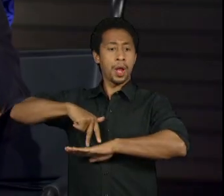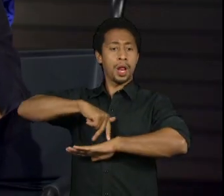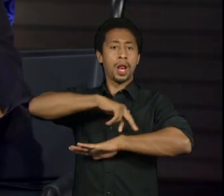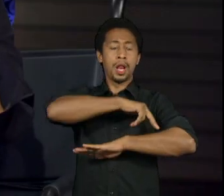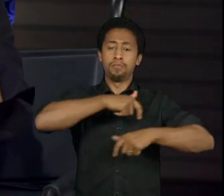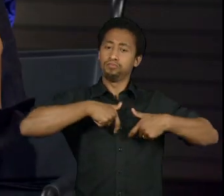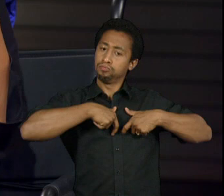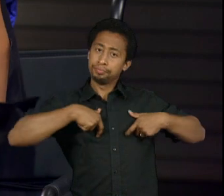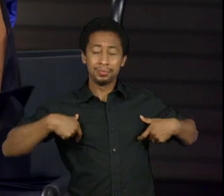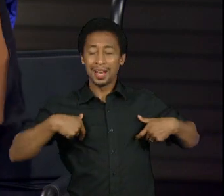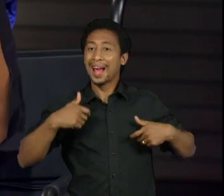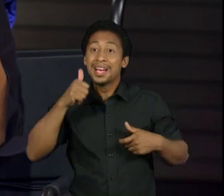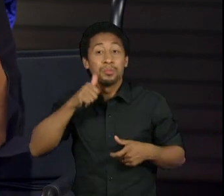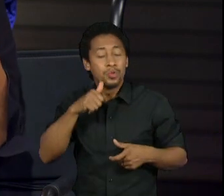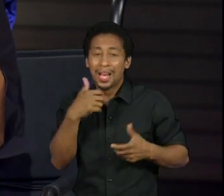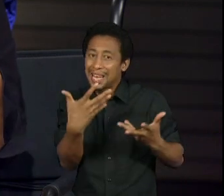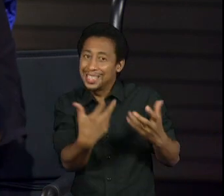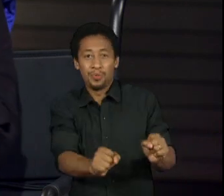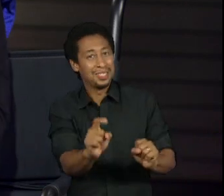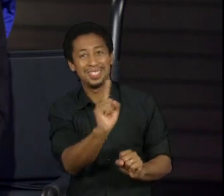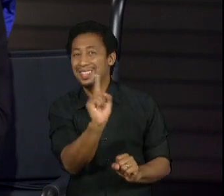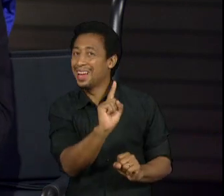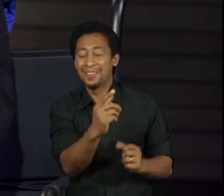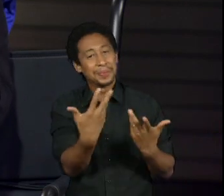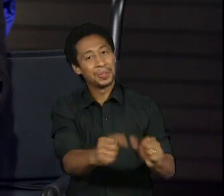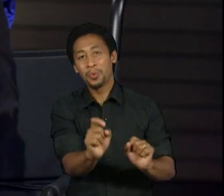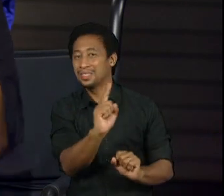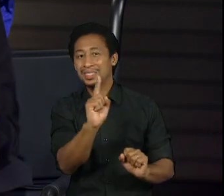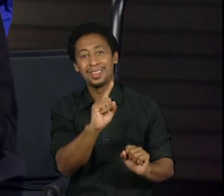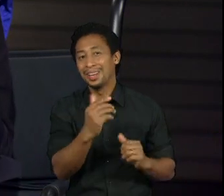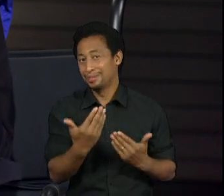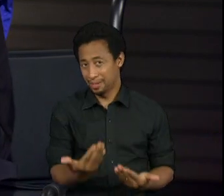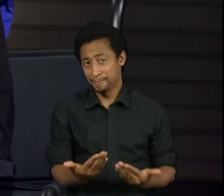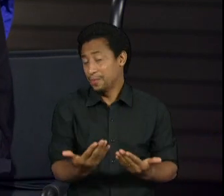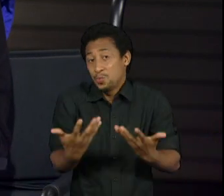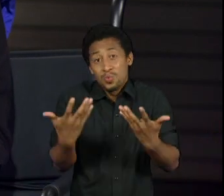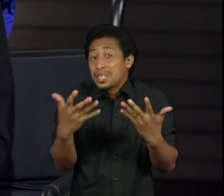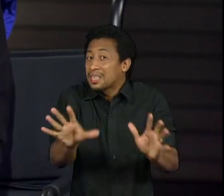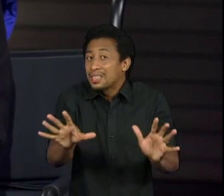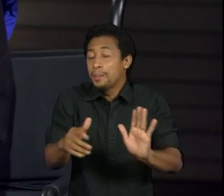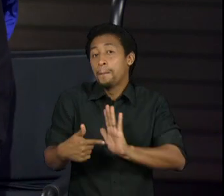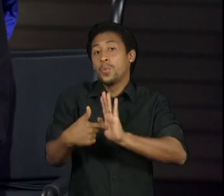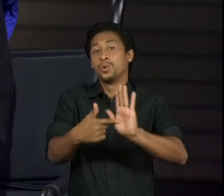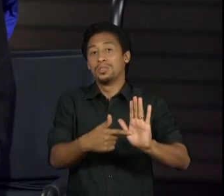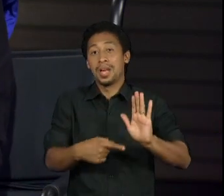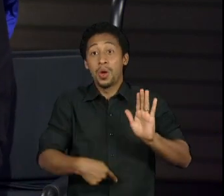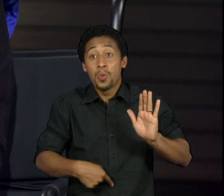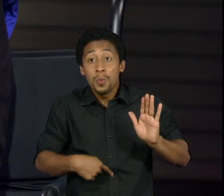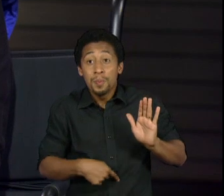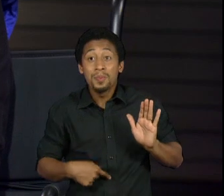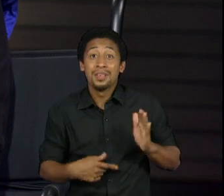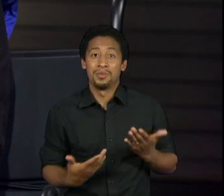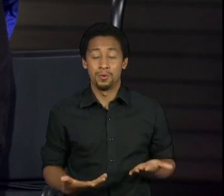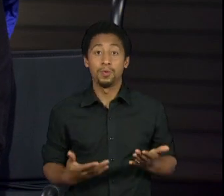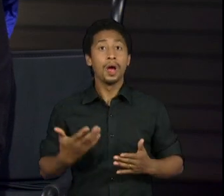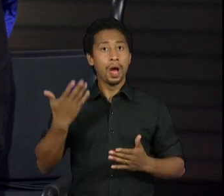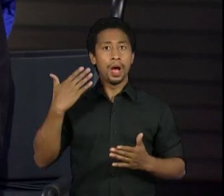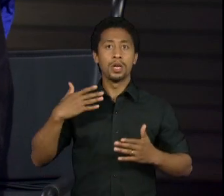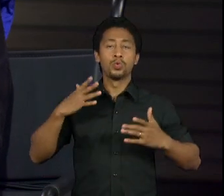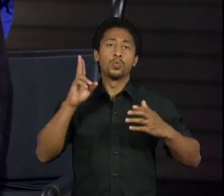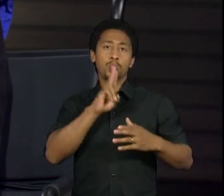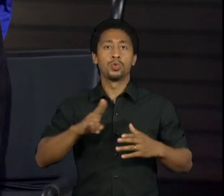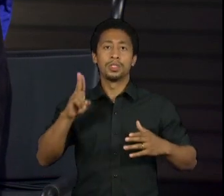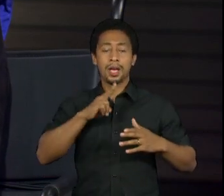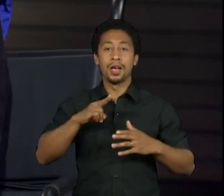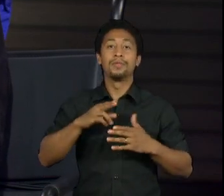essa liberdade, digamos, para essa libertação. E tanto que o biquíni é de 46, mas ele só